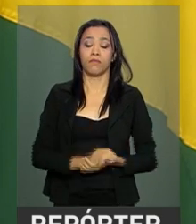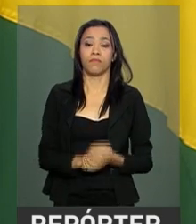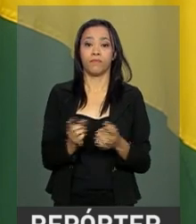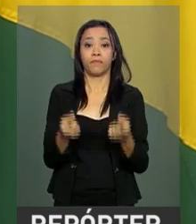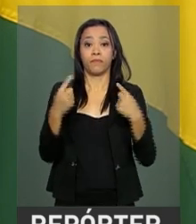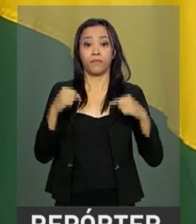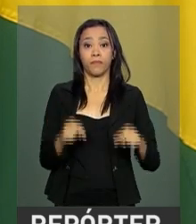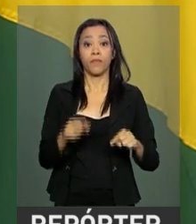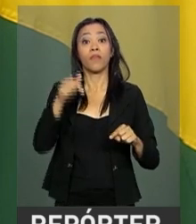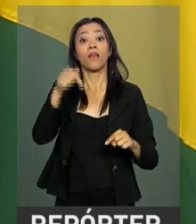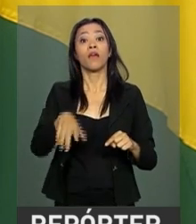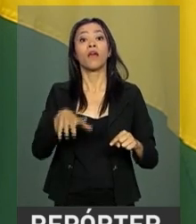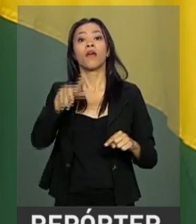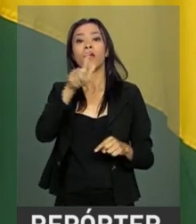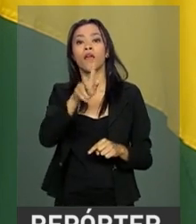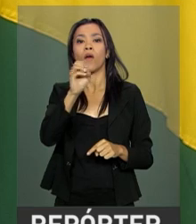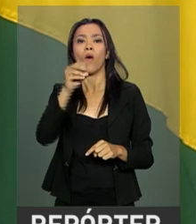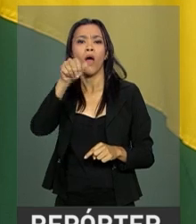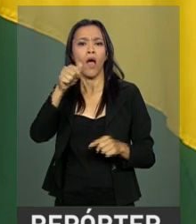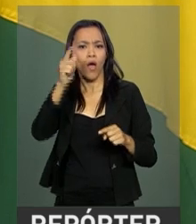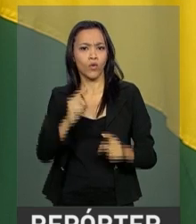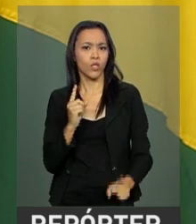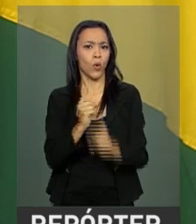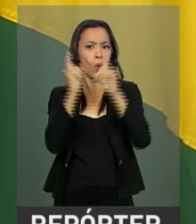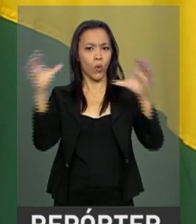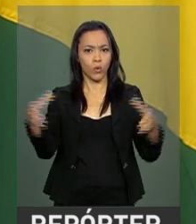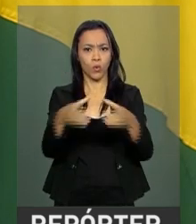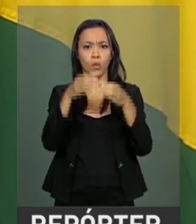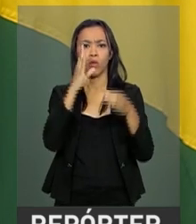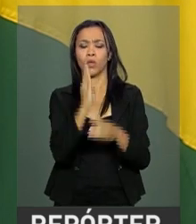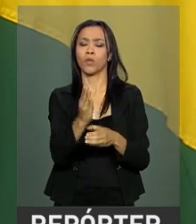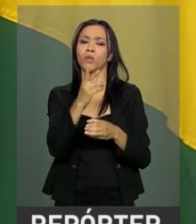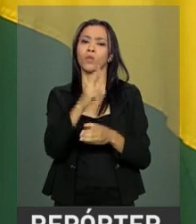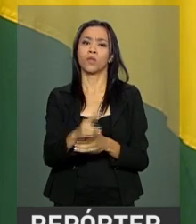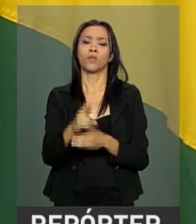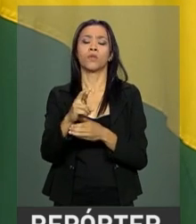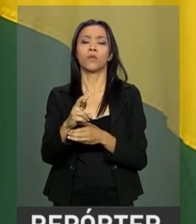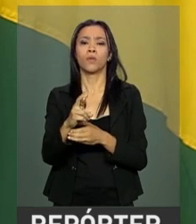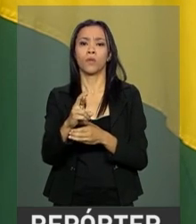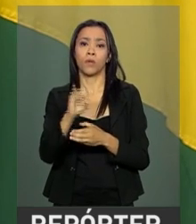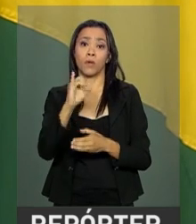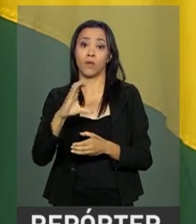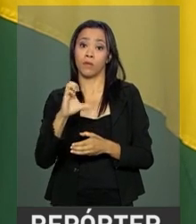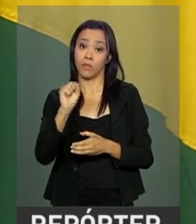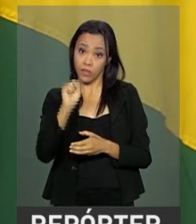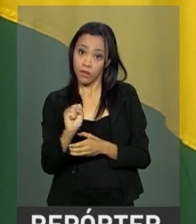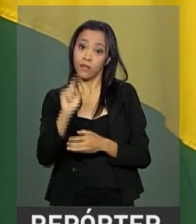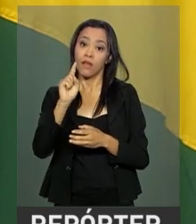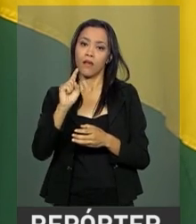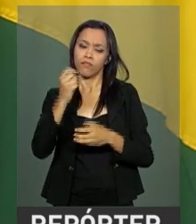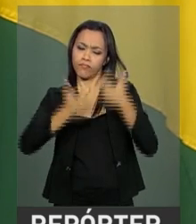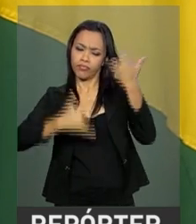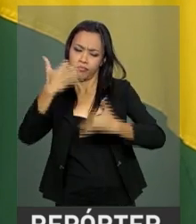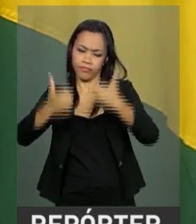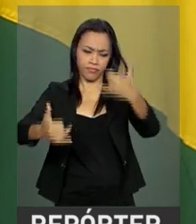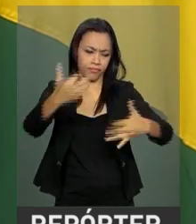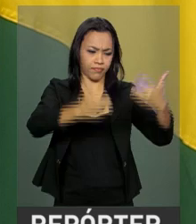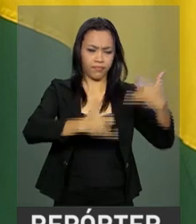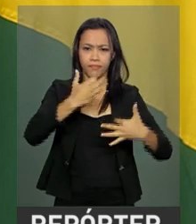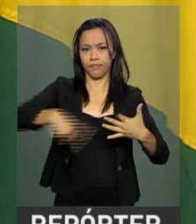Em Goa, durante a cúpula do BRICS, o presidente Michel Temer terá a oportunidade de mostrar a seus interlocutores que